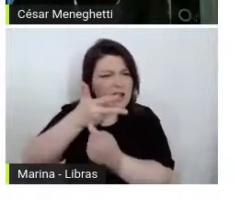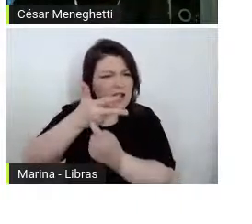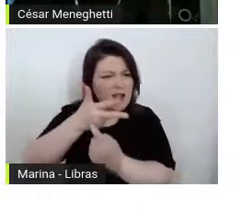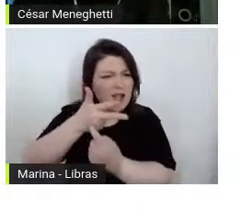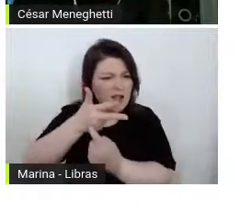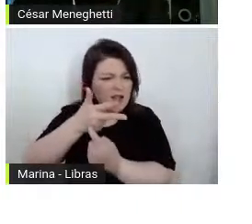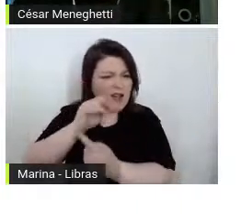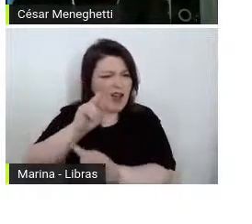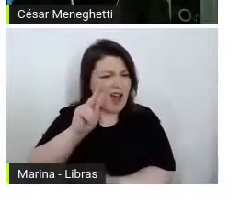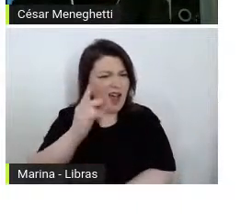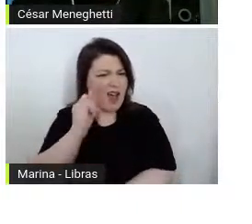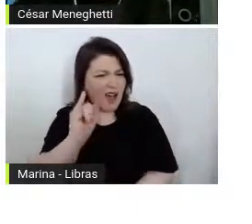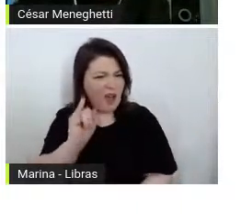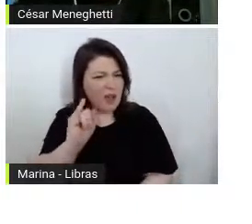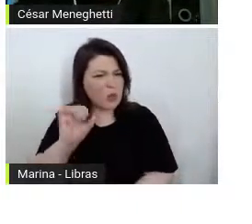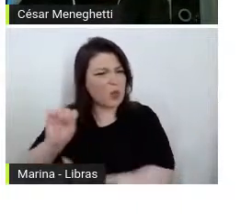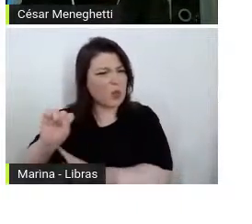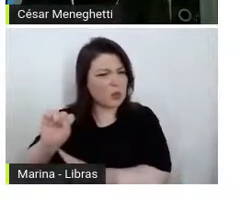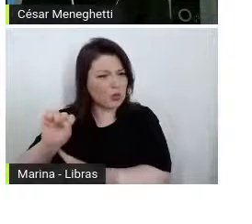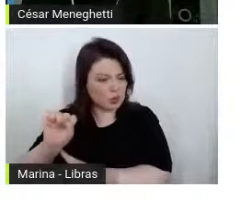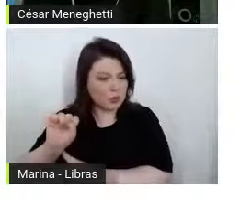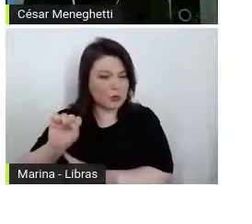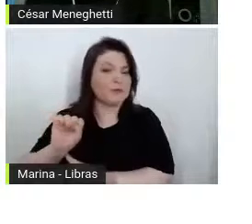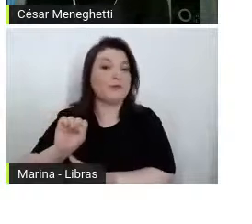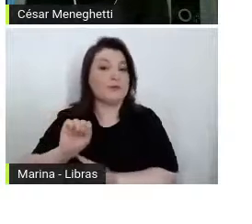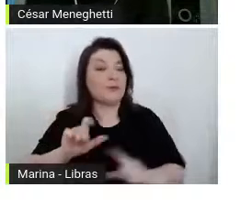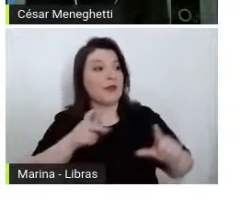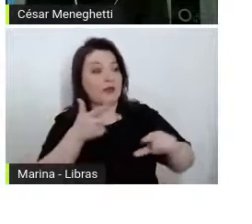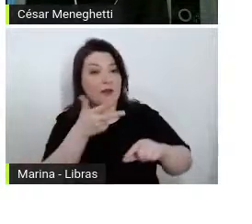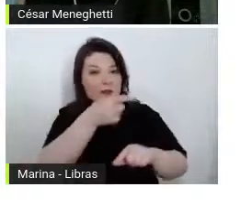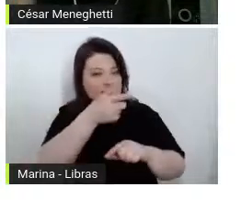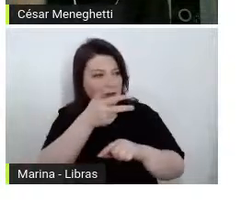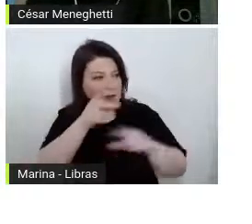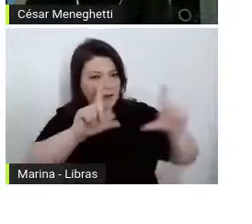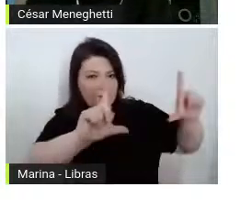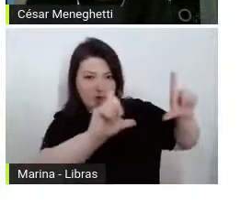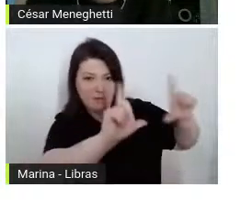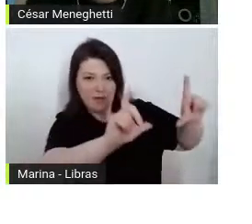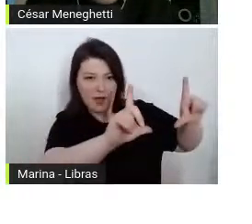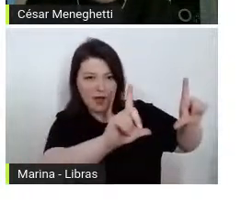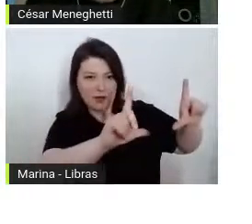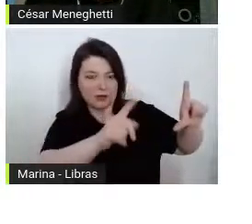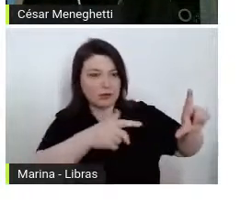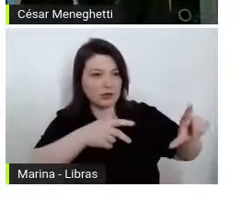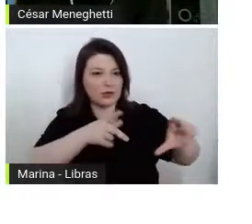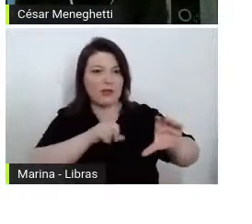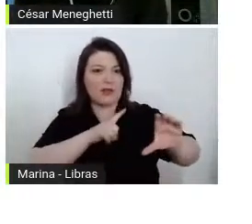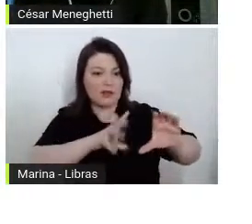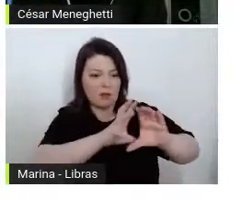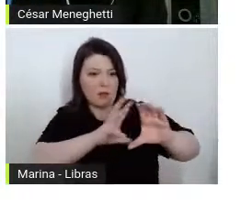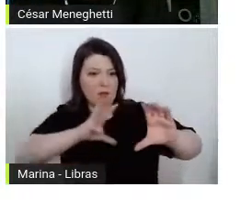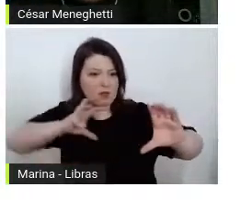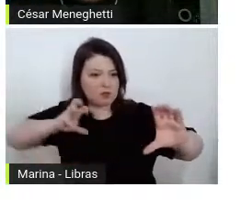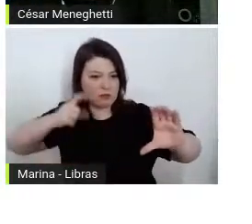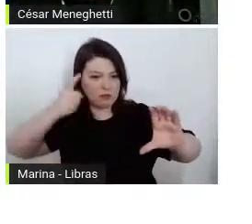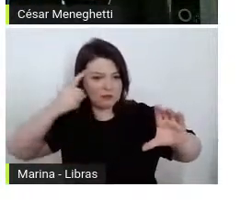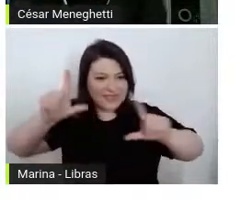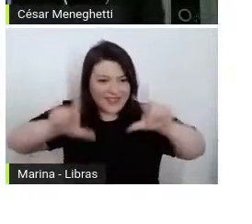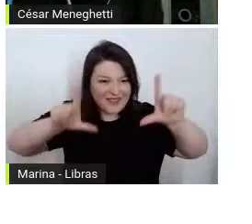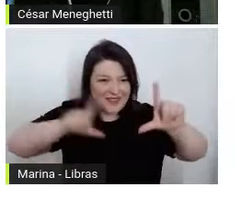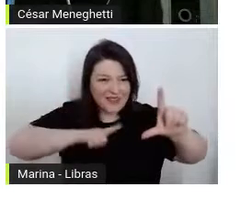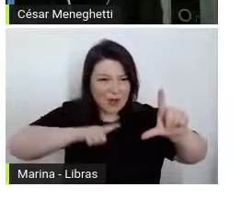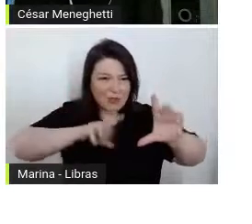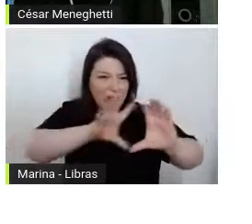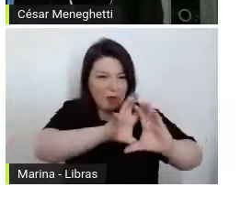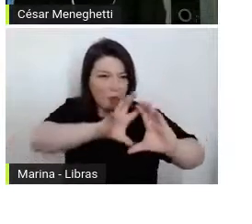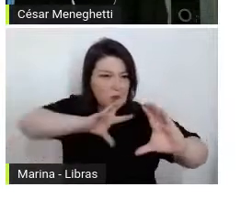e essas imagens, quando você apontava para o tubo catódico, que as televisões antigamente tinham um